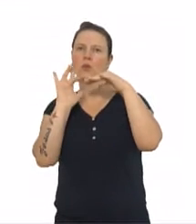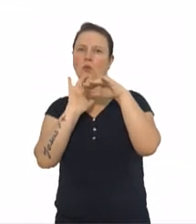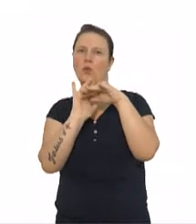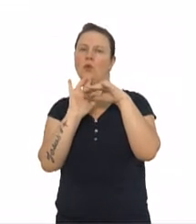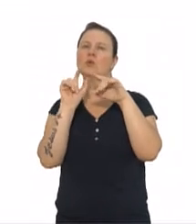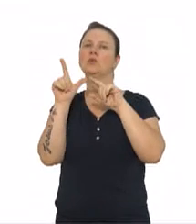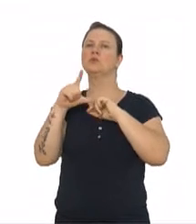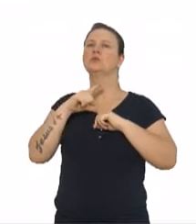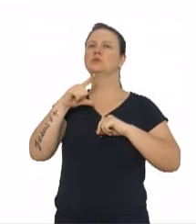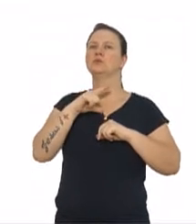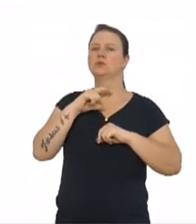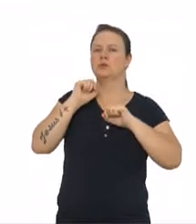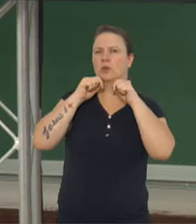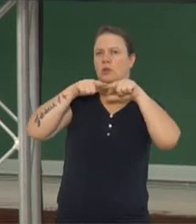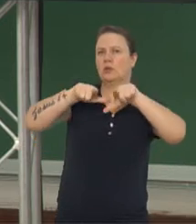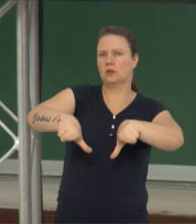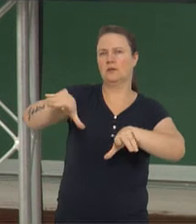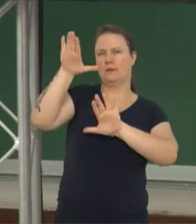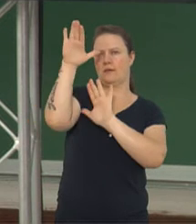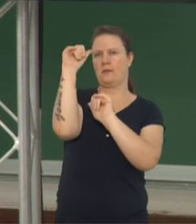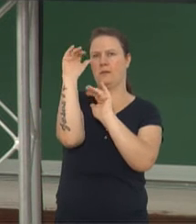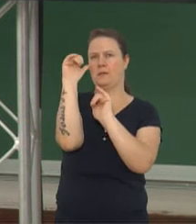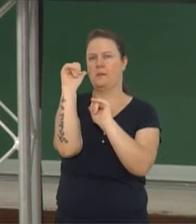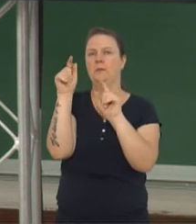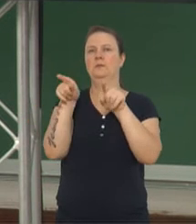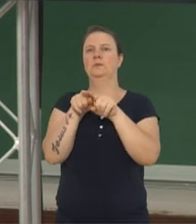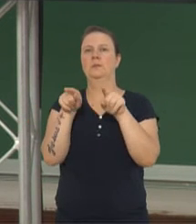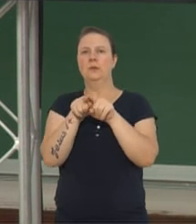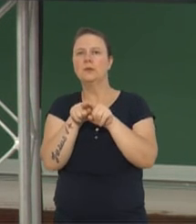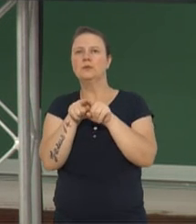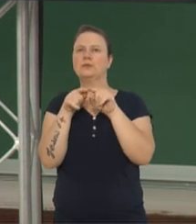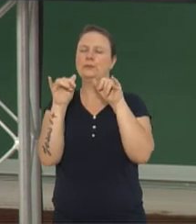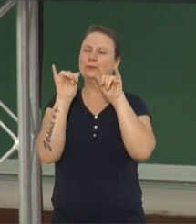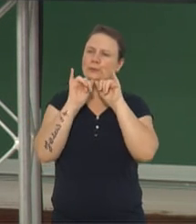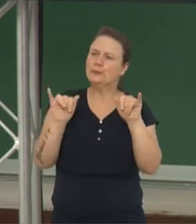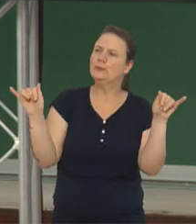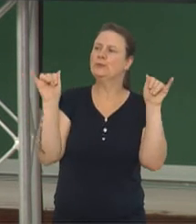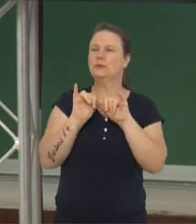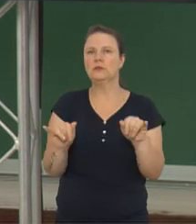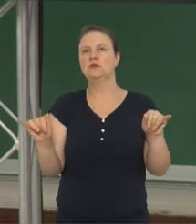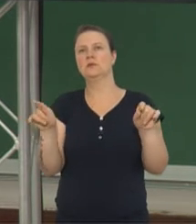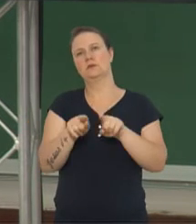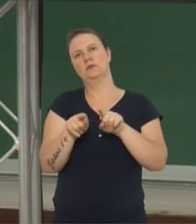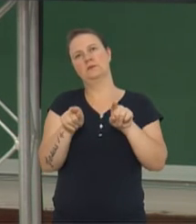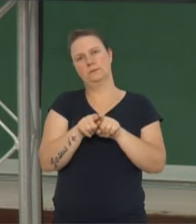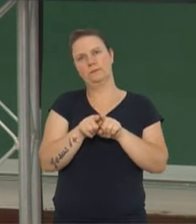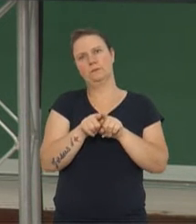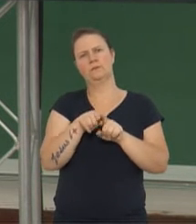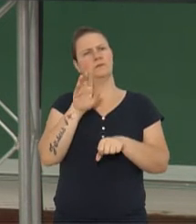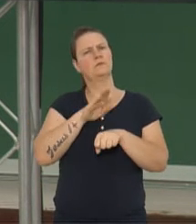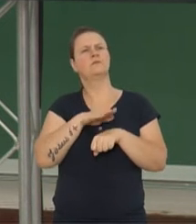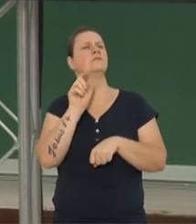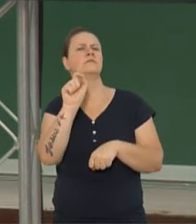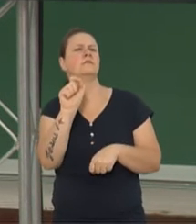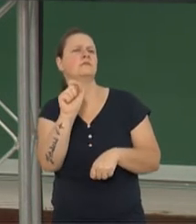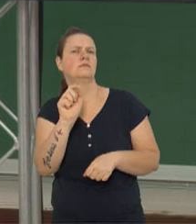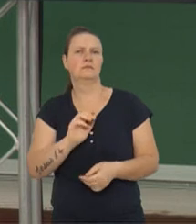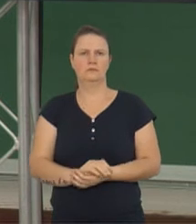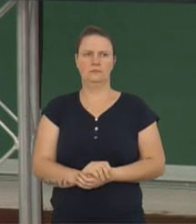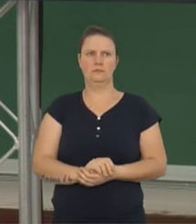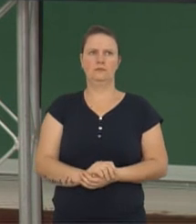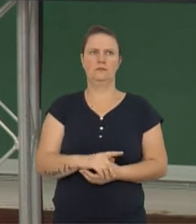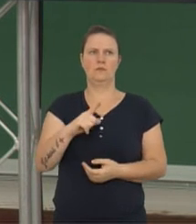os elementos de língua espanhola. Explorar, notificações, mensagens, certo? O que mais que nós temos?